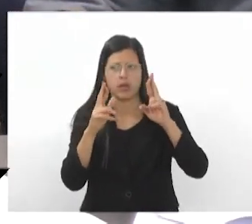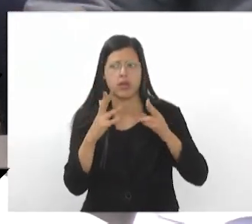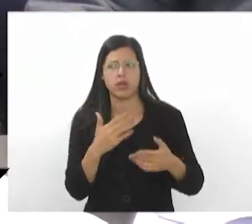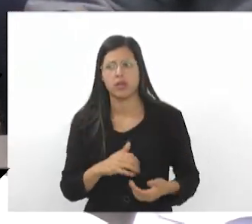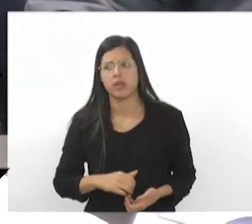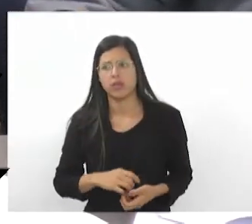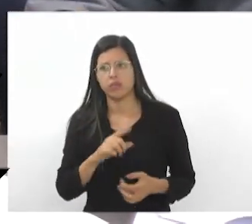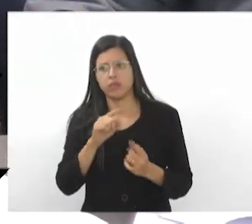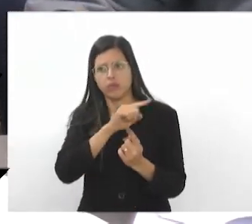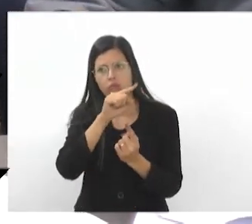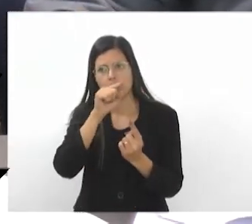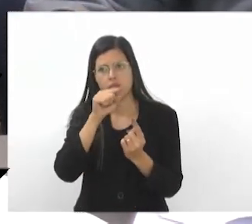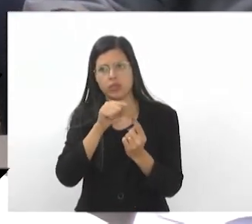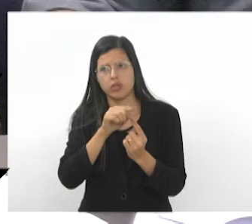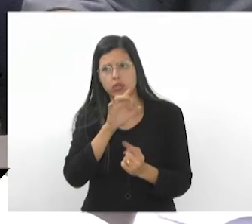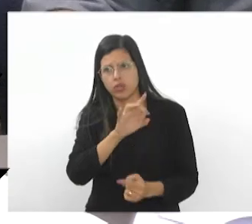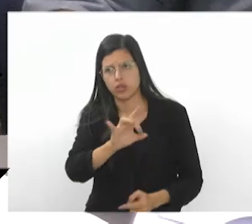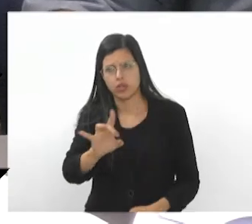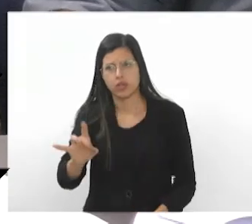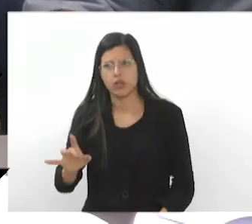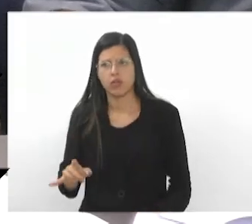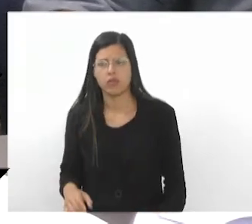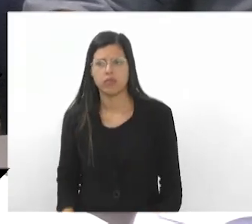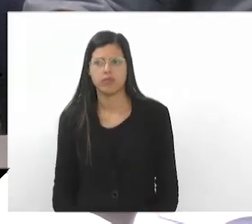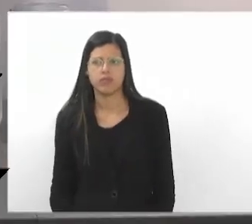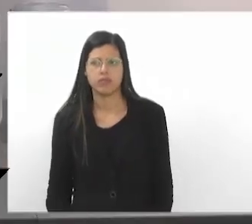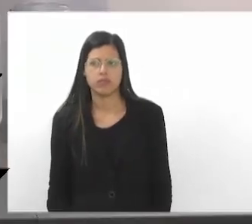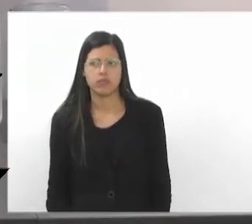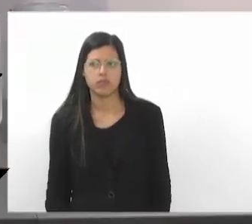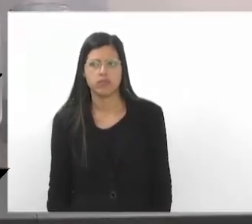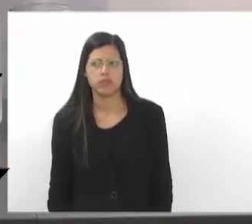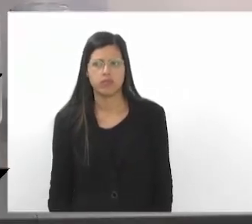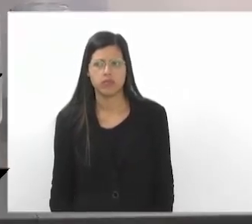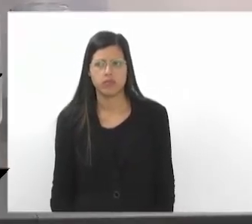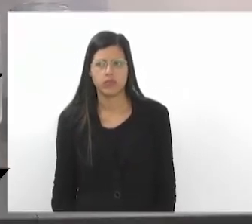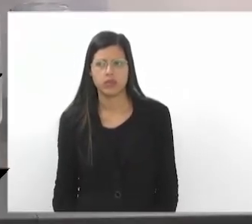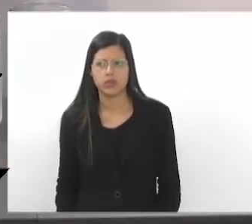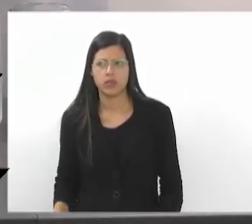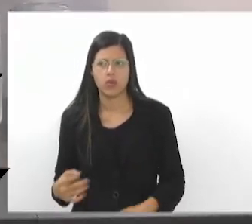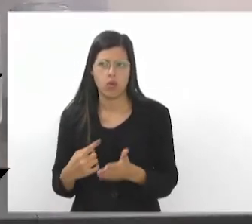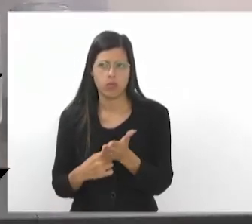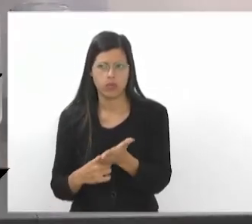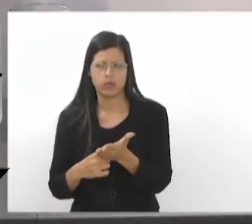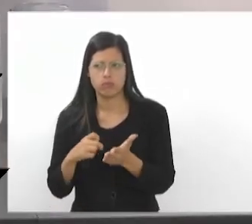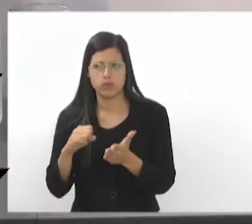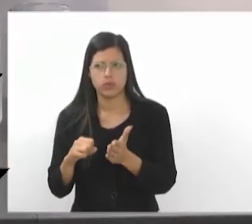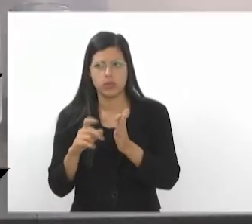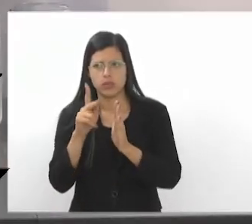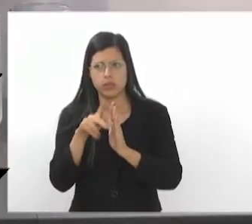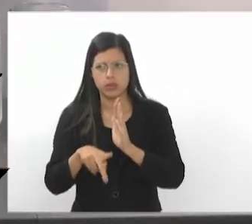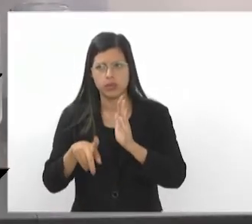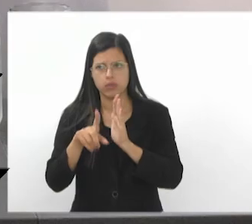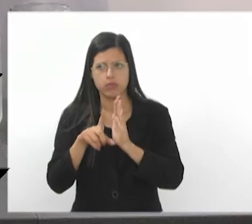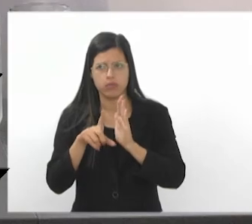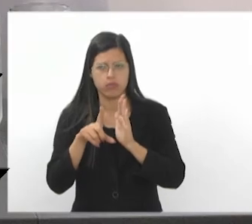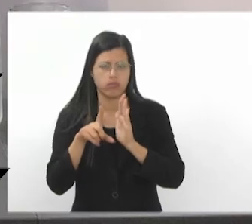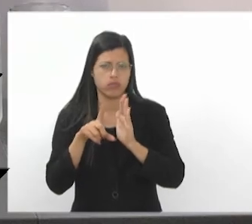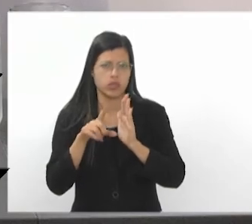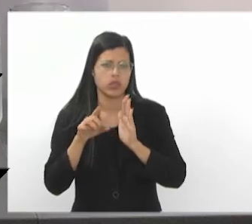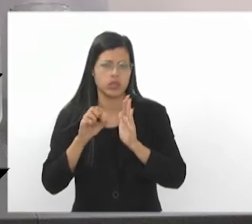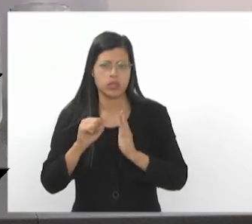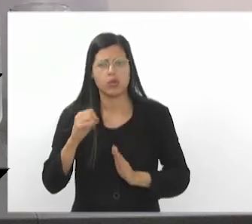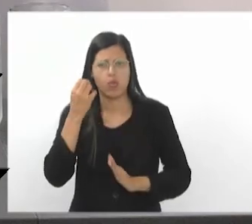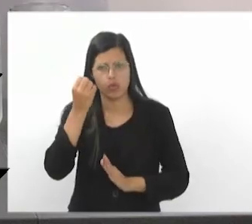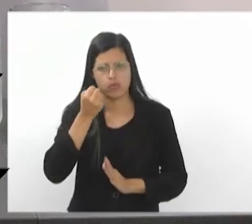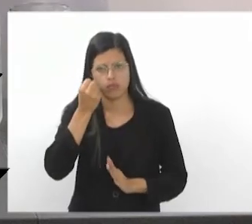o objetivo de cada um. E fica o compromisso nosso do deputado Malafaia apresentando um PL da gente tramitar com maior celeridade. Exatamente. Ele apresenta um